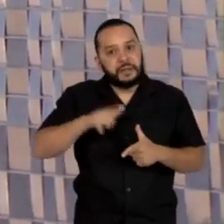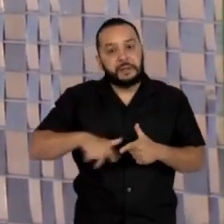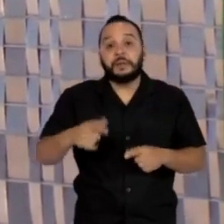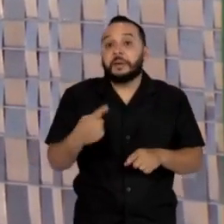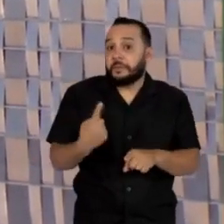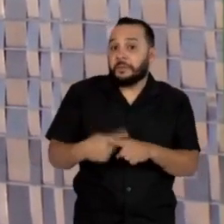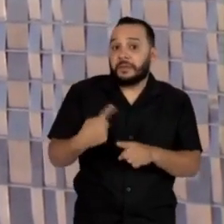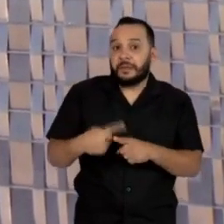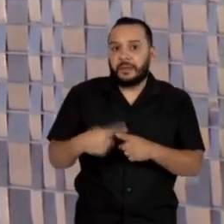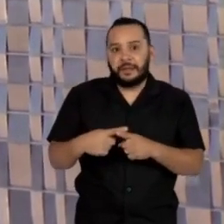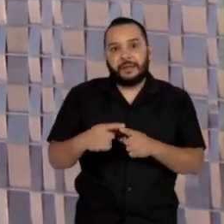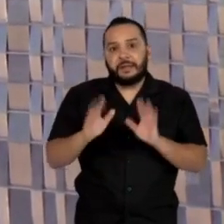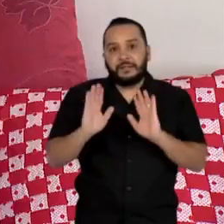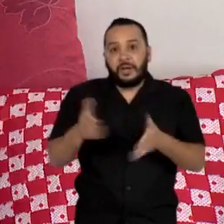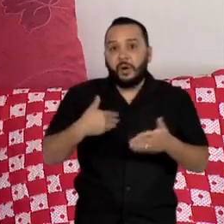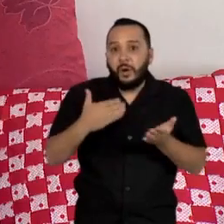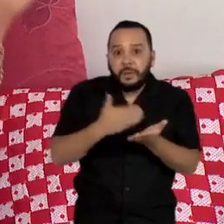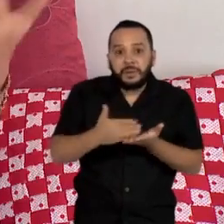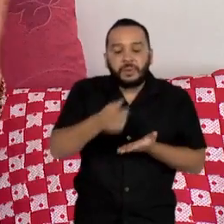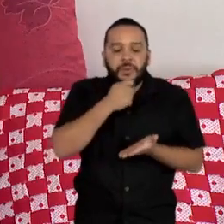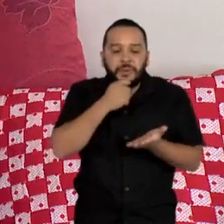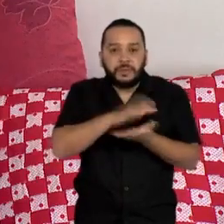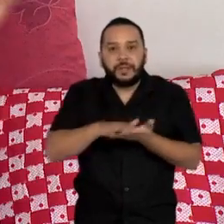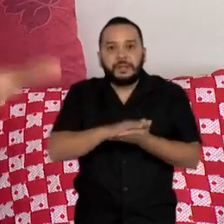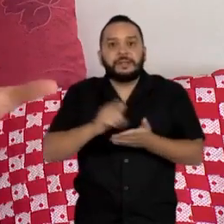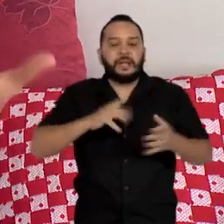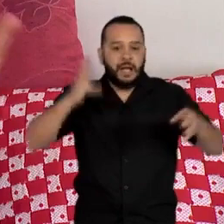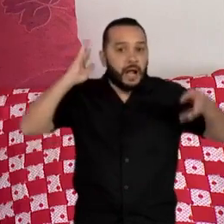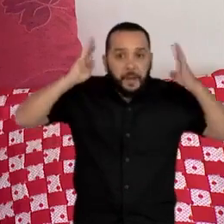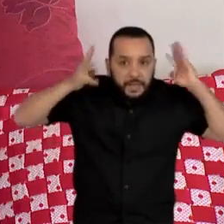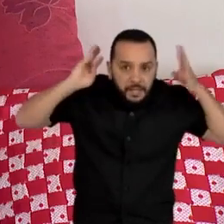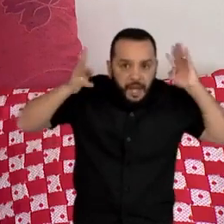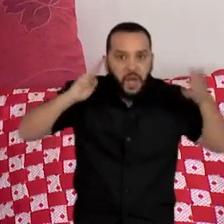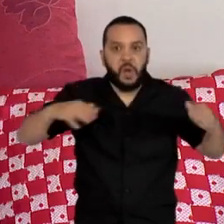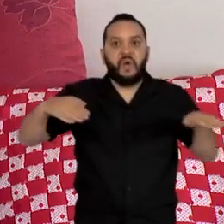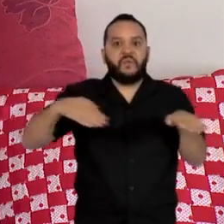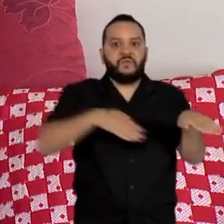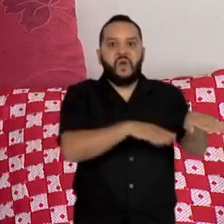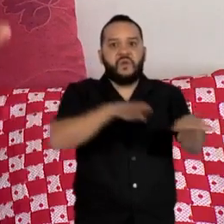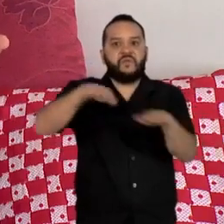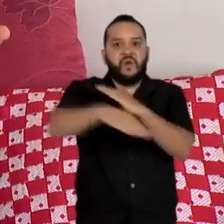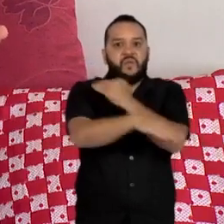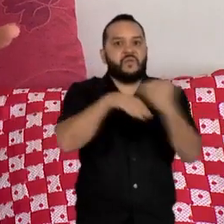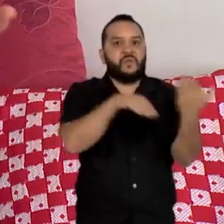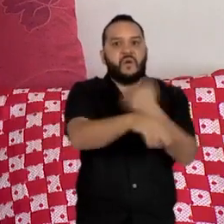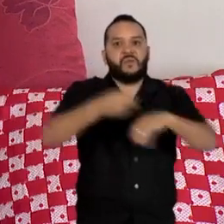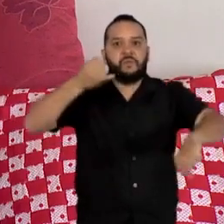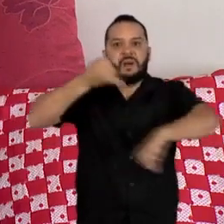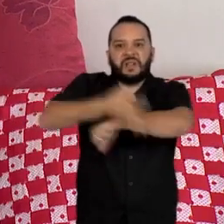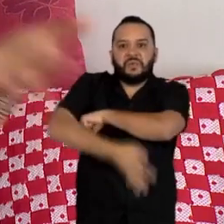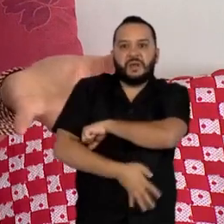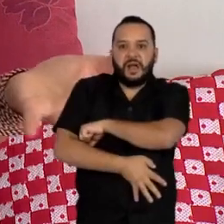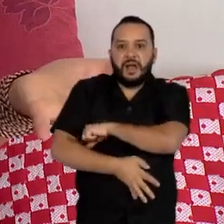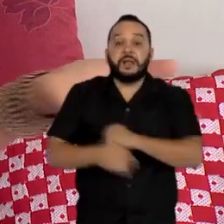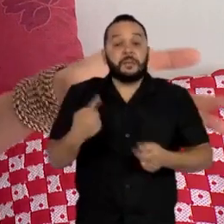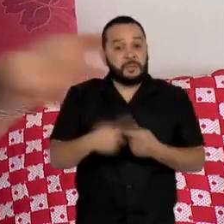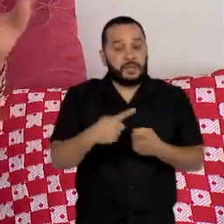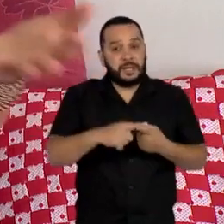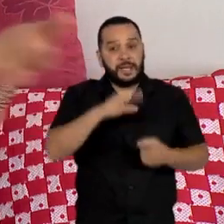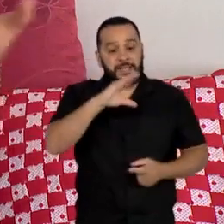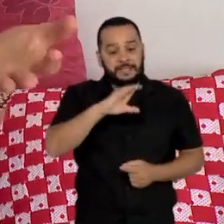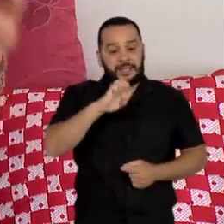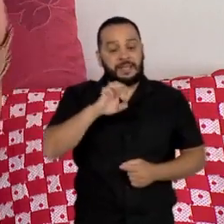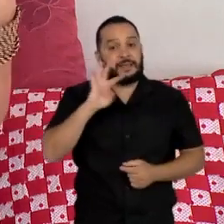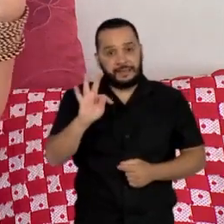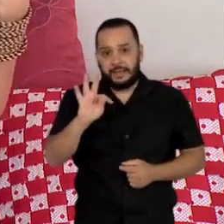mesmo de a apresentação ter início. Não são carretas ou caminhões que circulam de madrugada, porque a CT não permite que